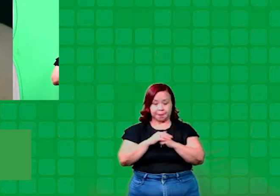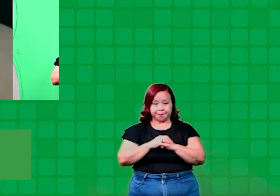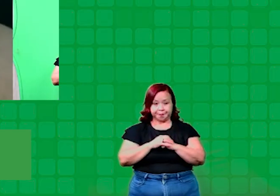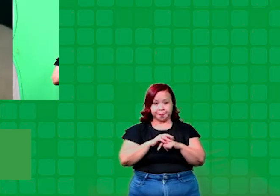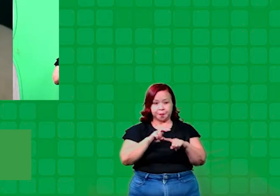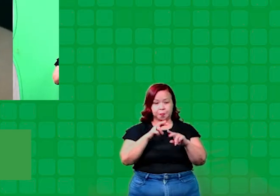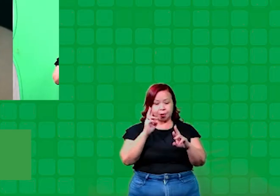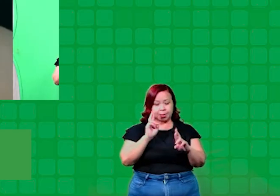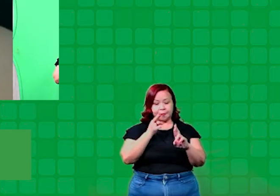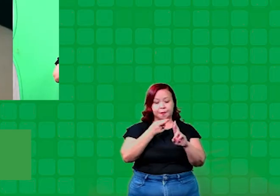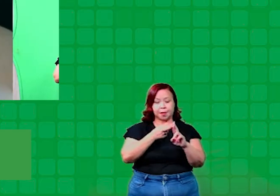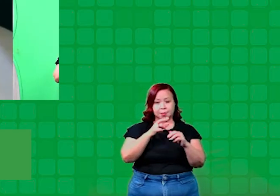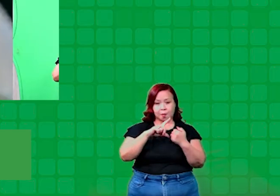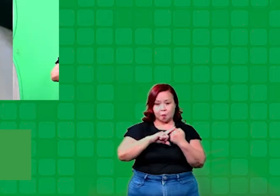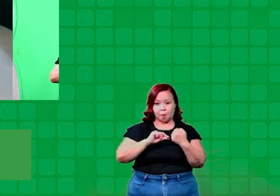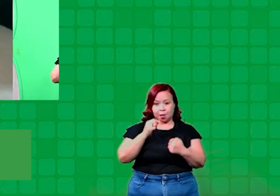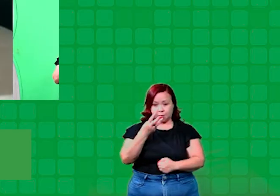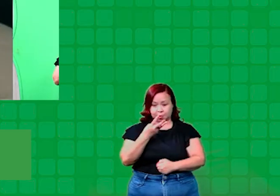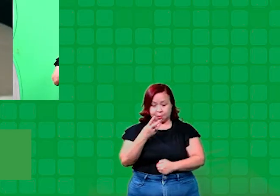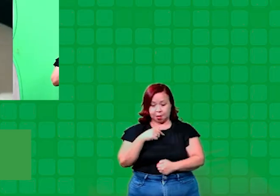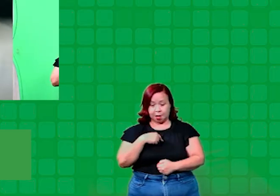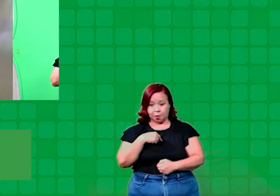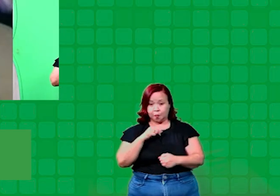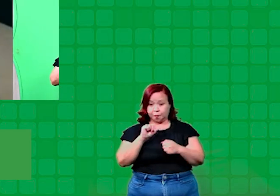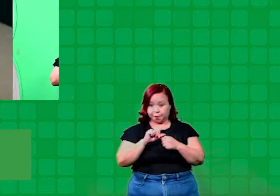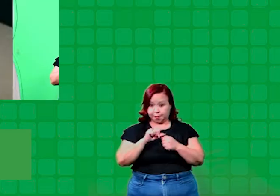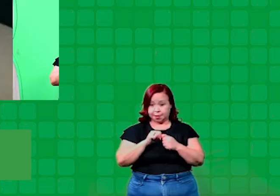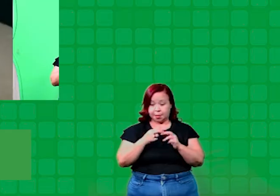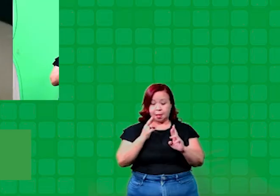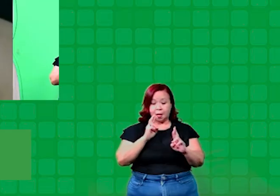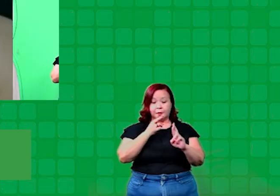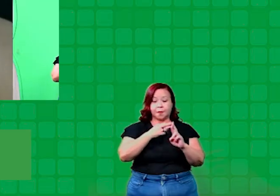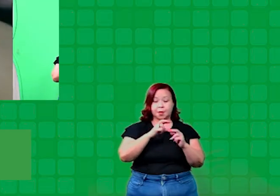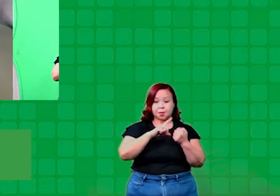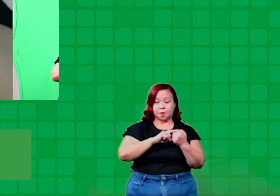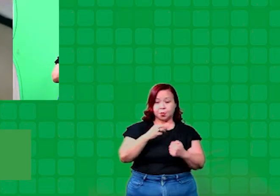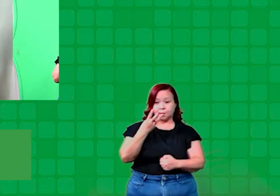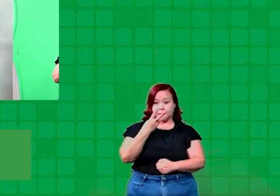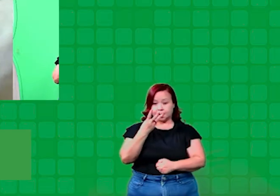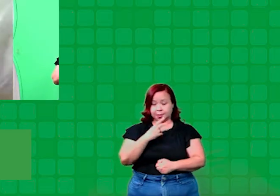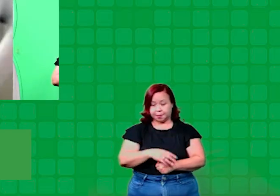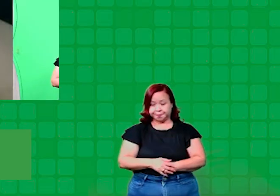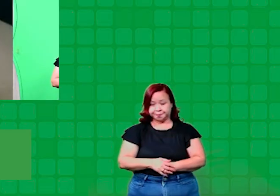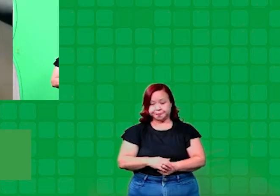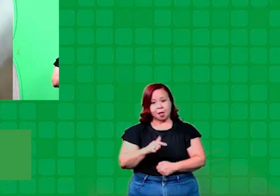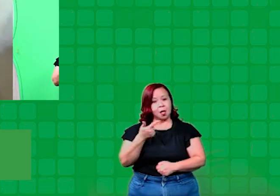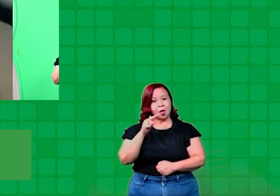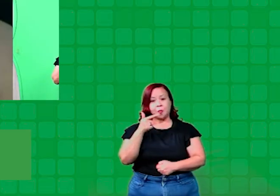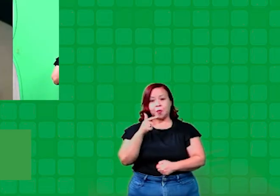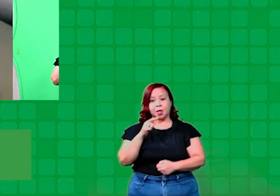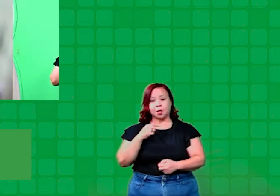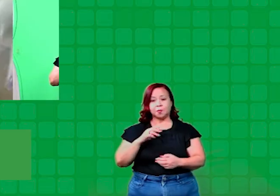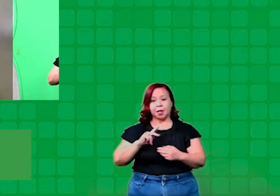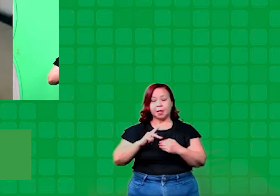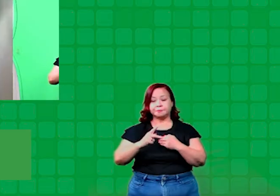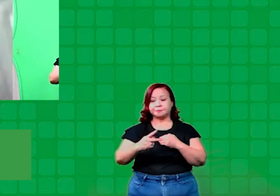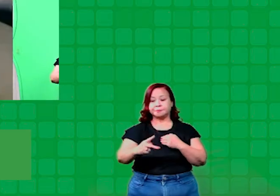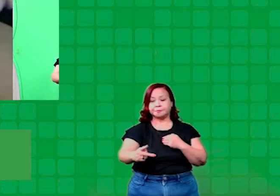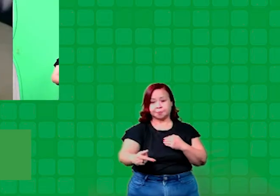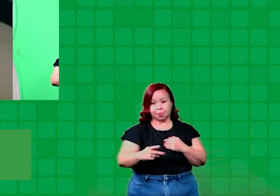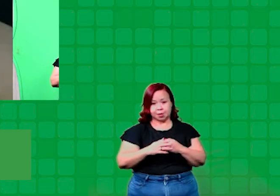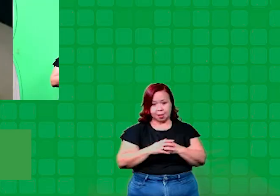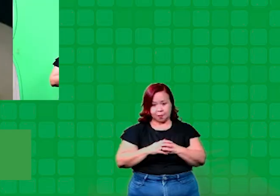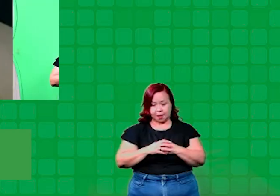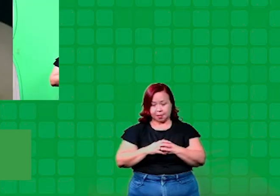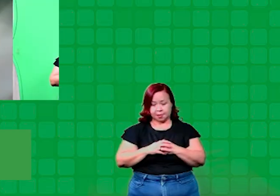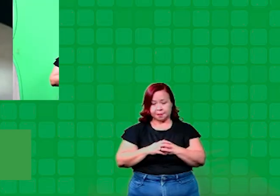referência ao artigo 3º? Porque os incisos, eles pulam, eles não têm uma sequência. Então, eu pulo do inciso 4